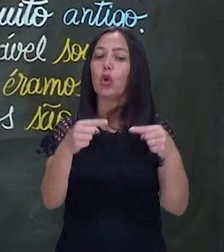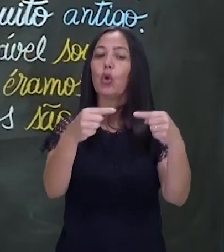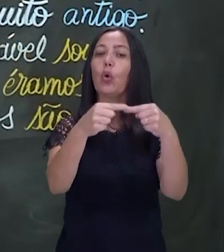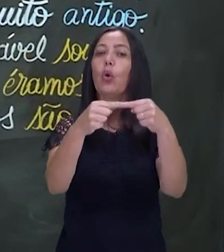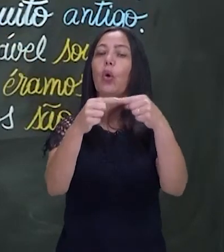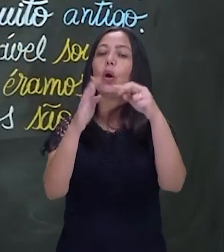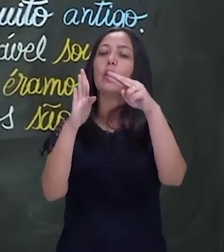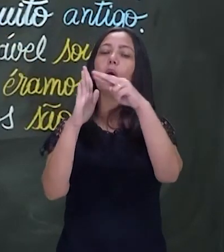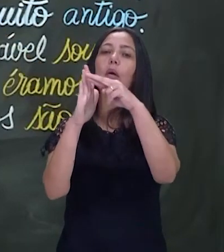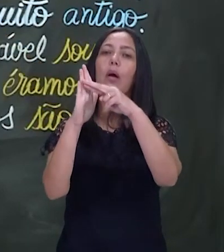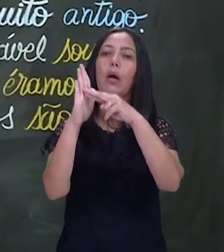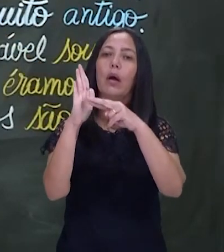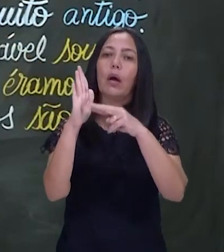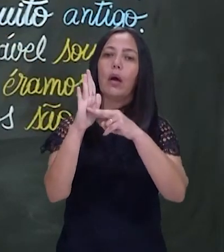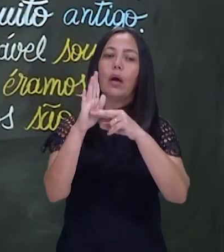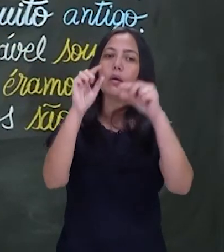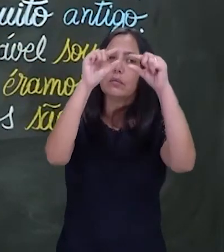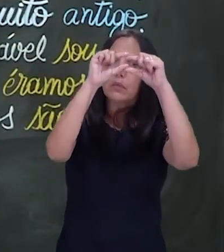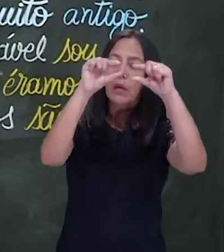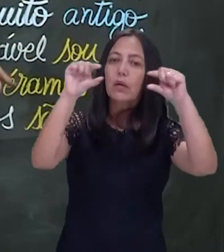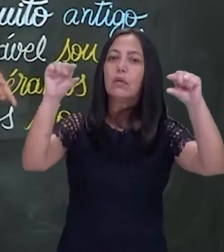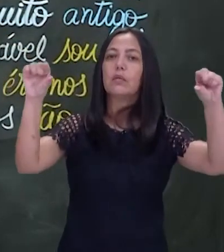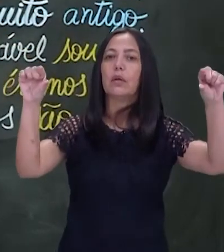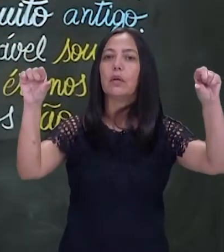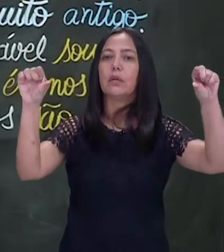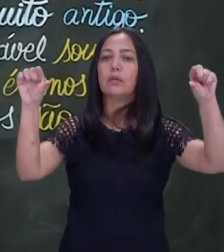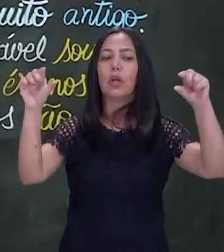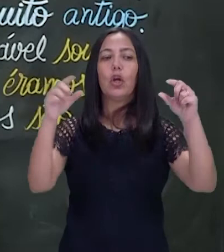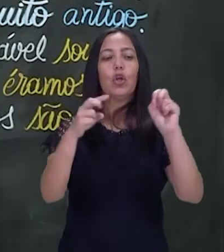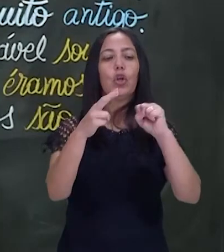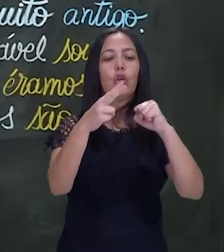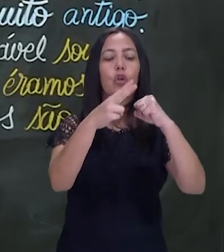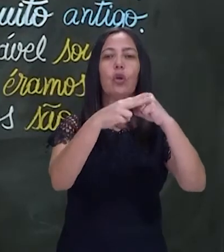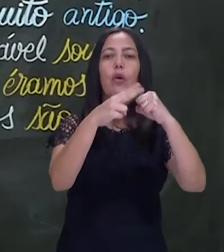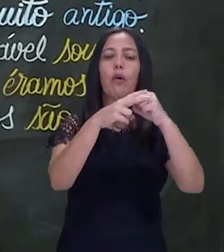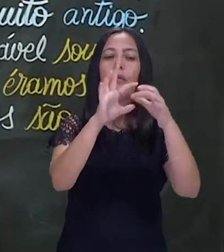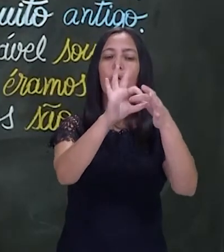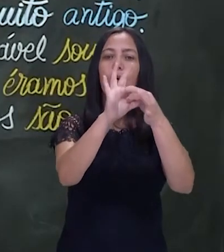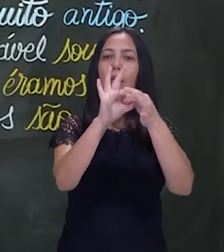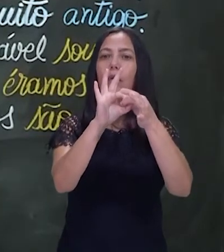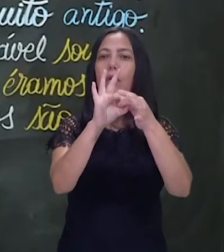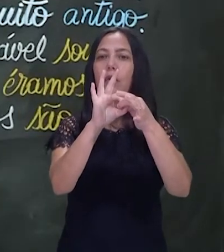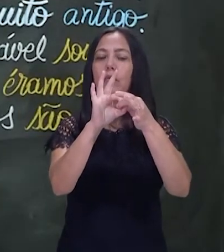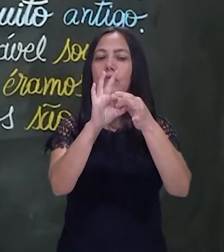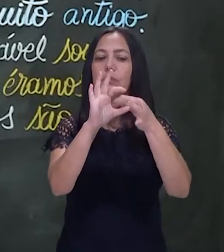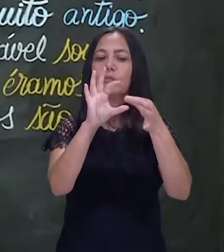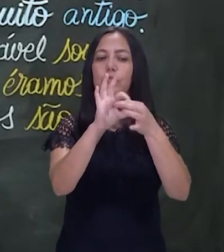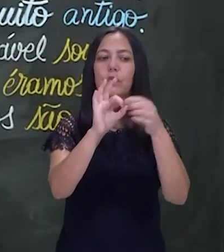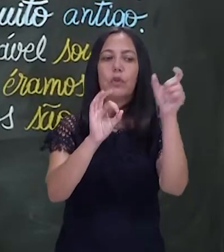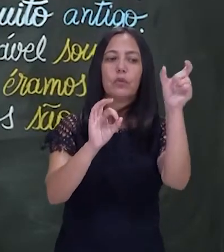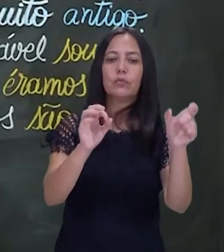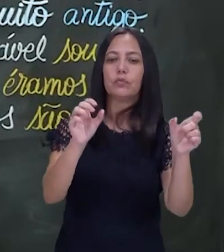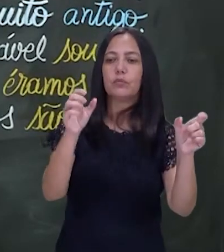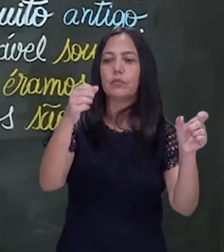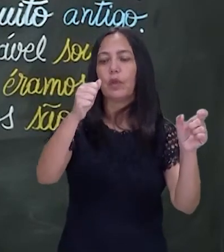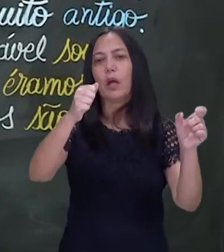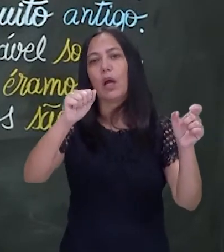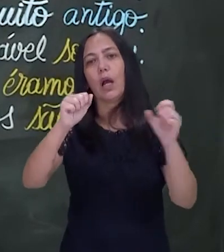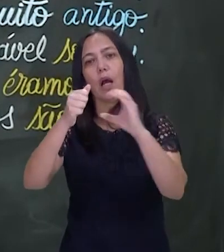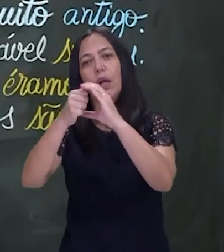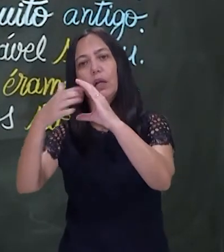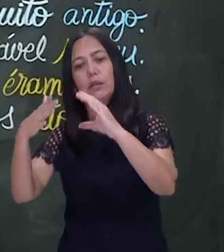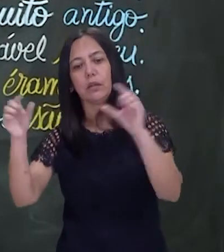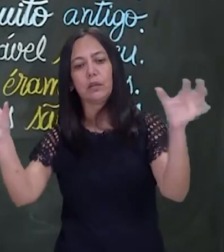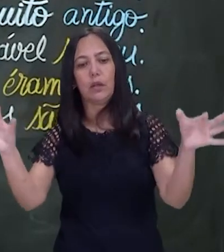com o verbo de ligação e o sujeito. E o verbo de ligação permanece com a mesma função, unir sujeito ao